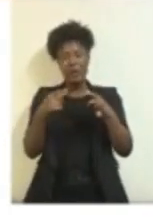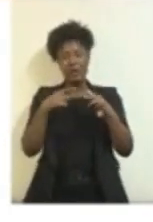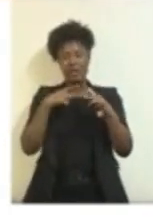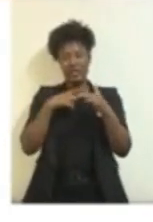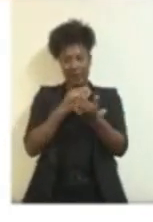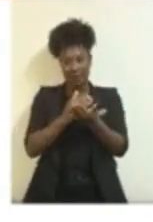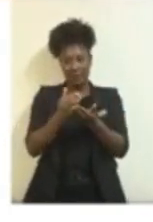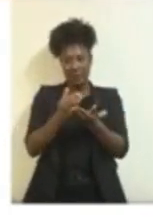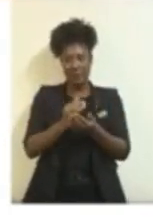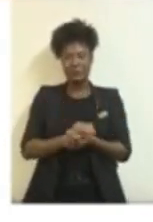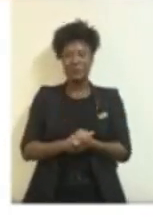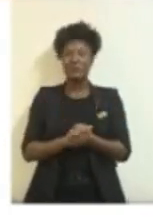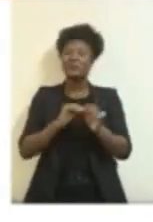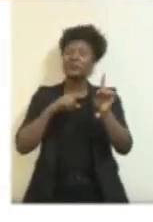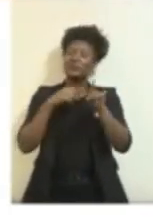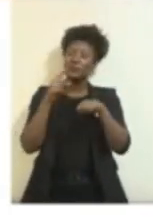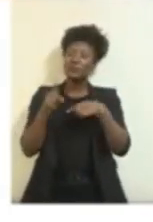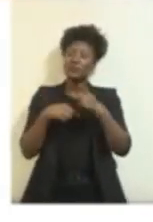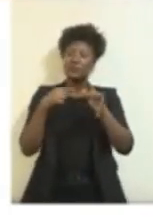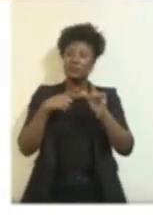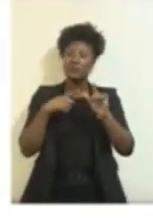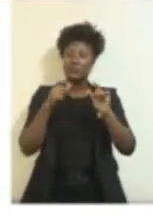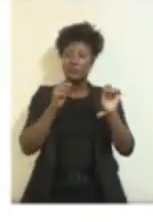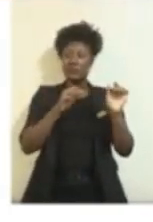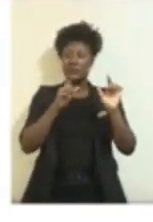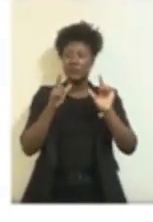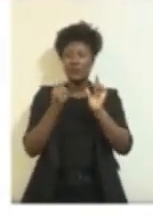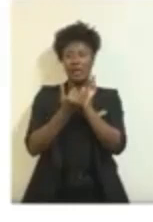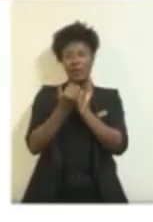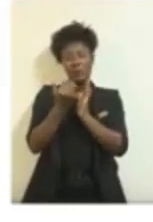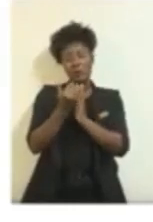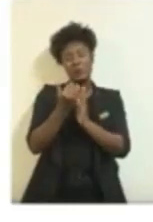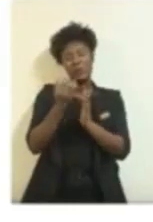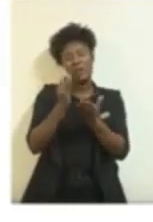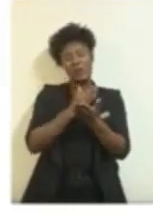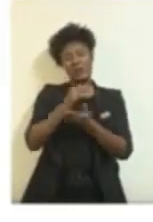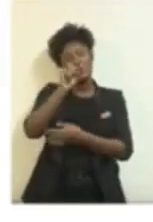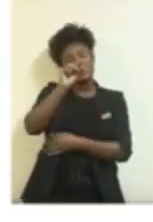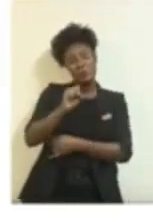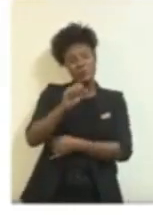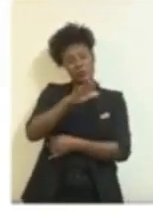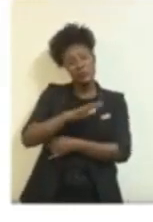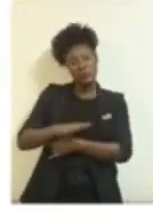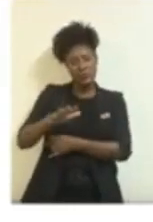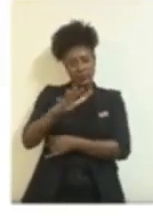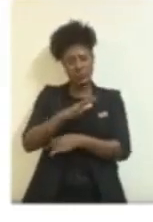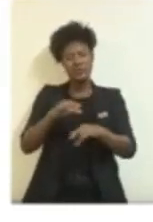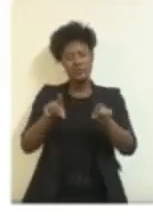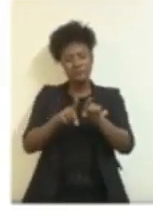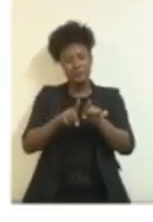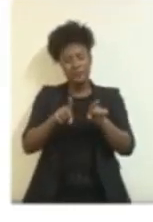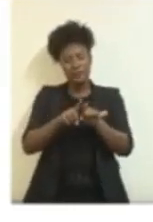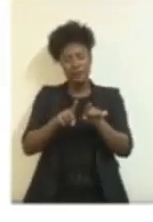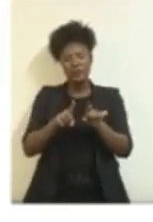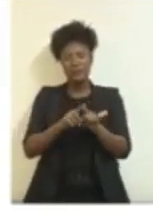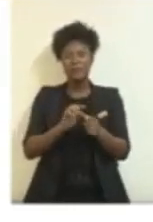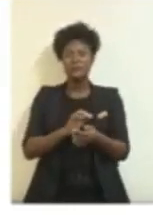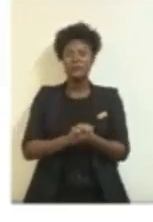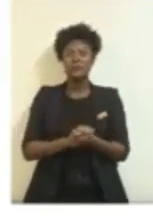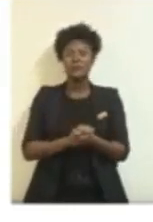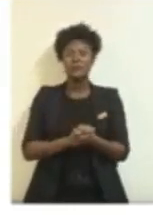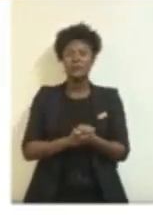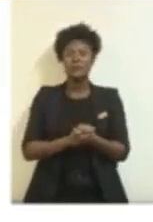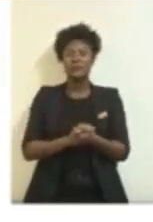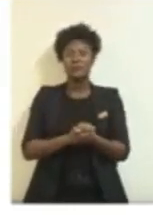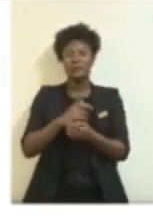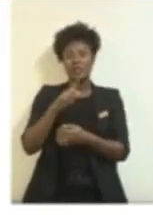verdade. Depois, assim, a gente tem mais para sul, algumas regiões também muito interessantes em termos de testemunhos geológicos, né?